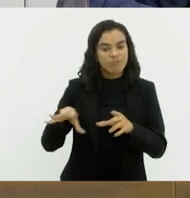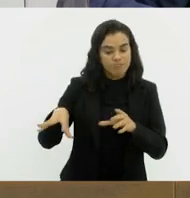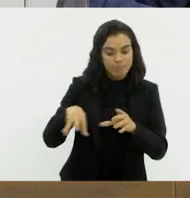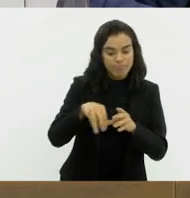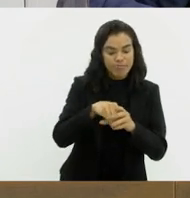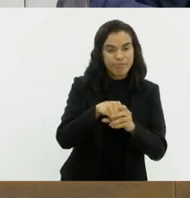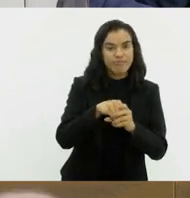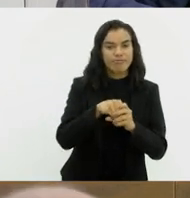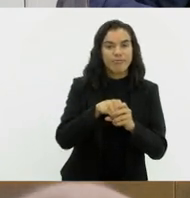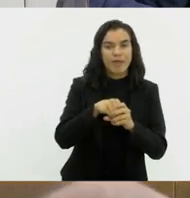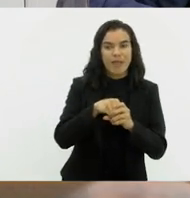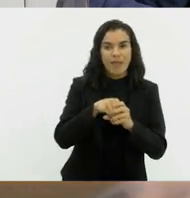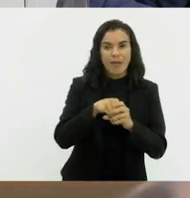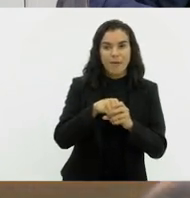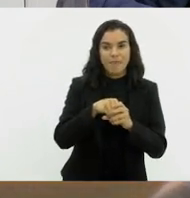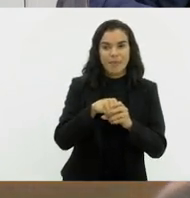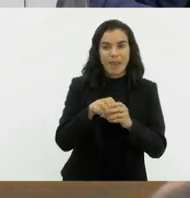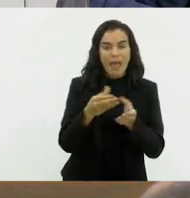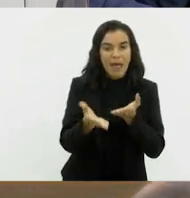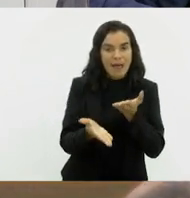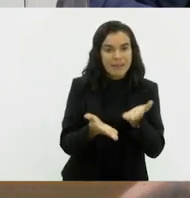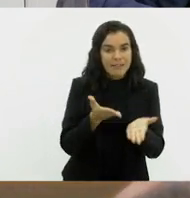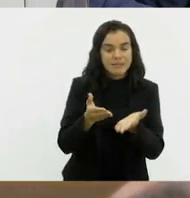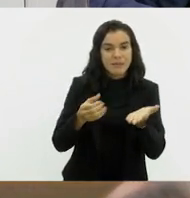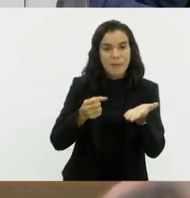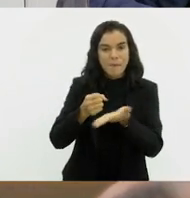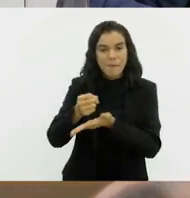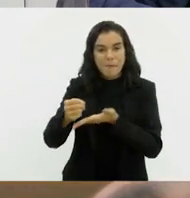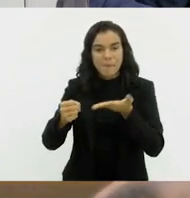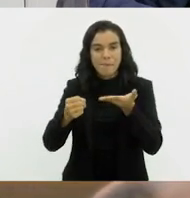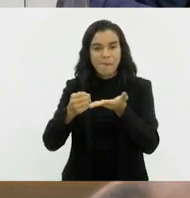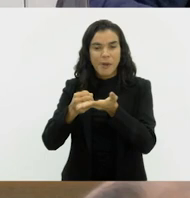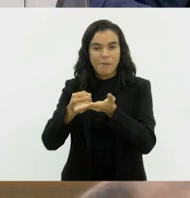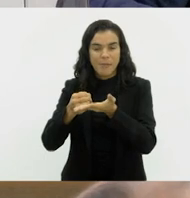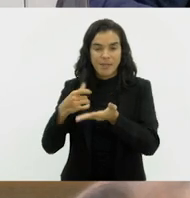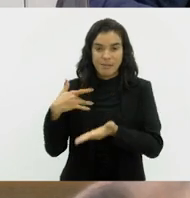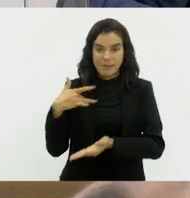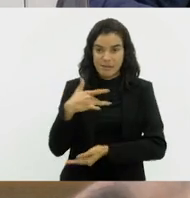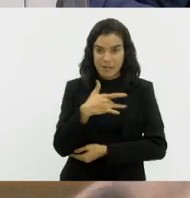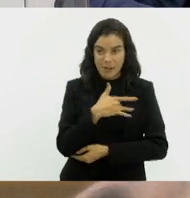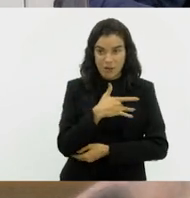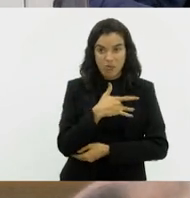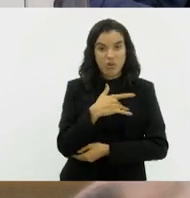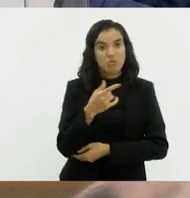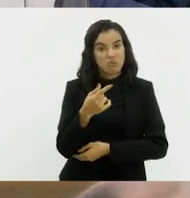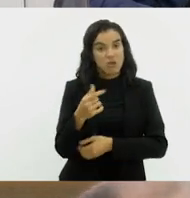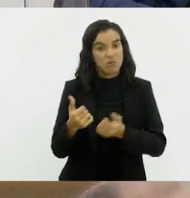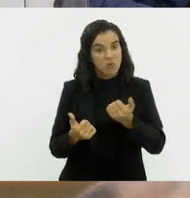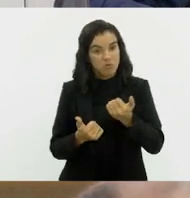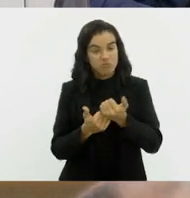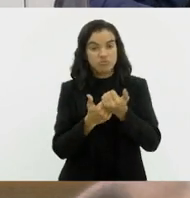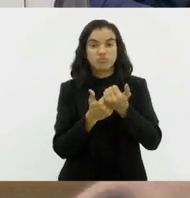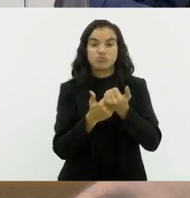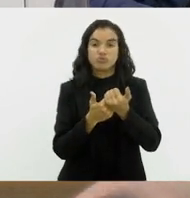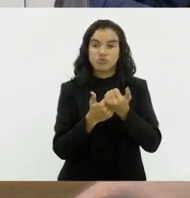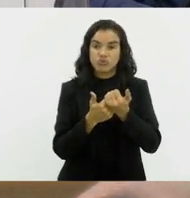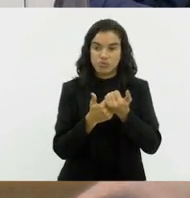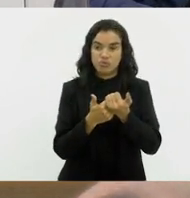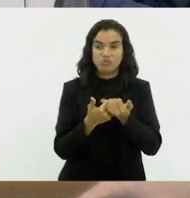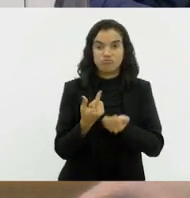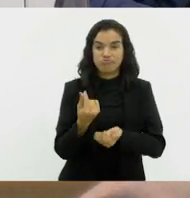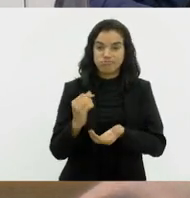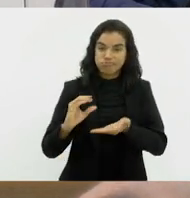bem feito, e inclusive com auxílio financeiro do Estado do Rio de Janeiro, que cofinancia,